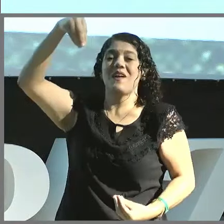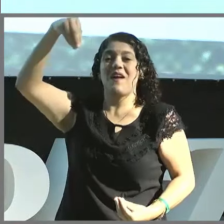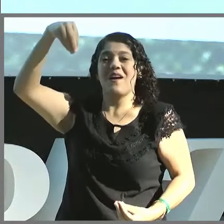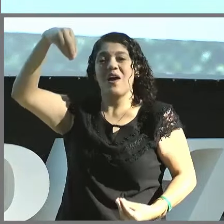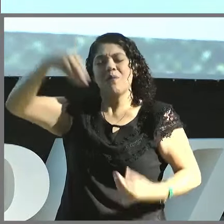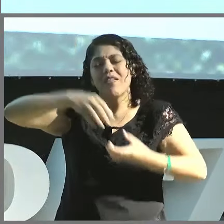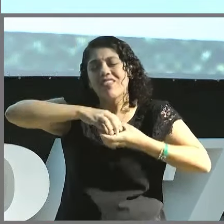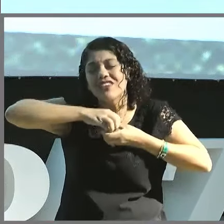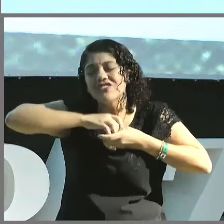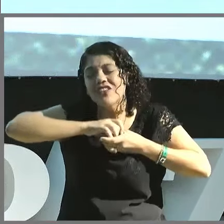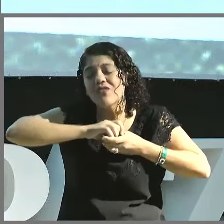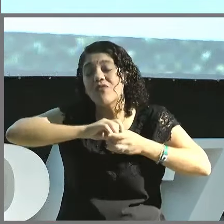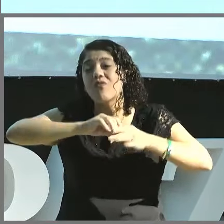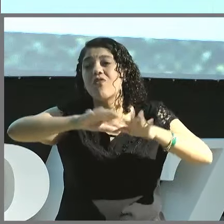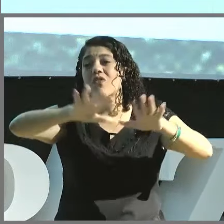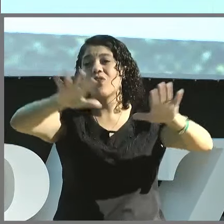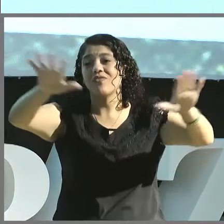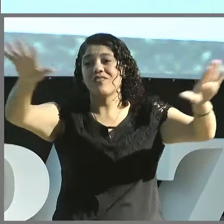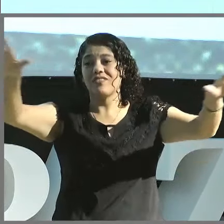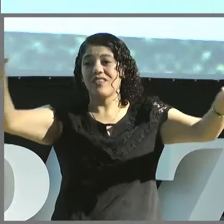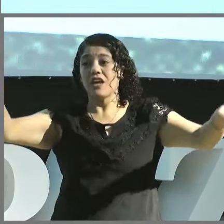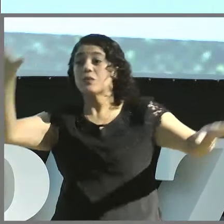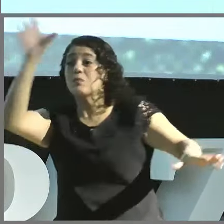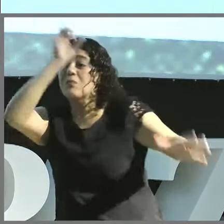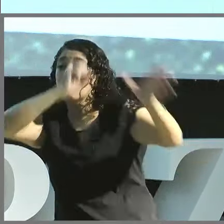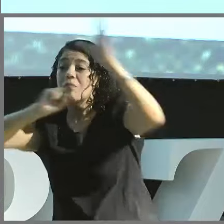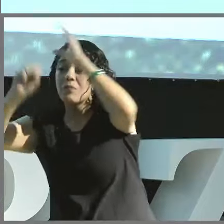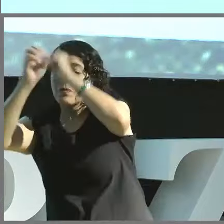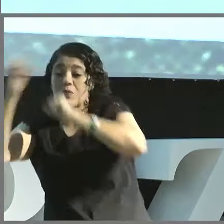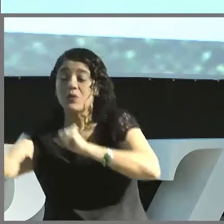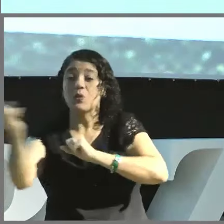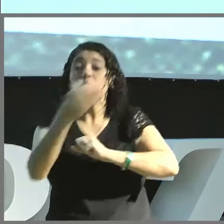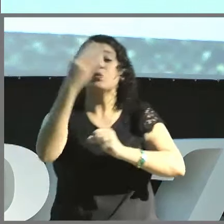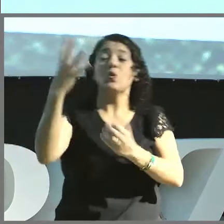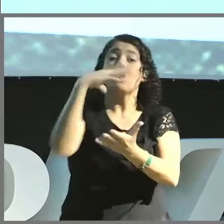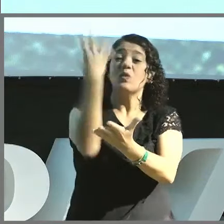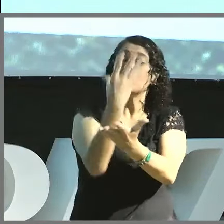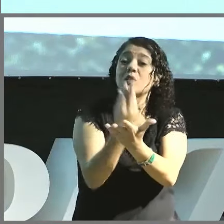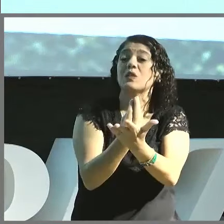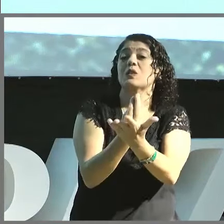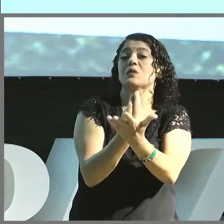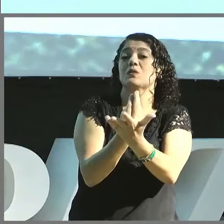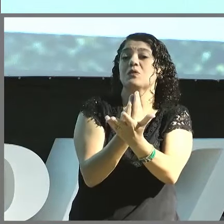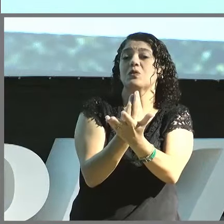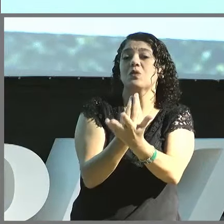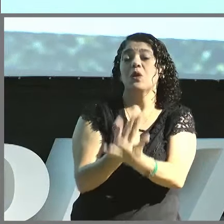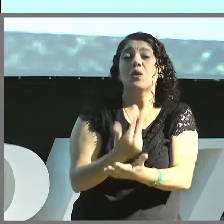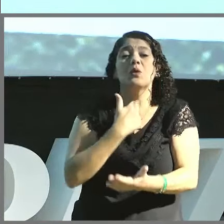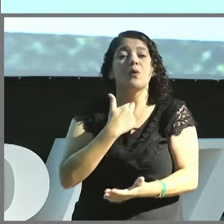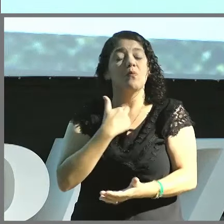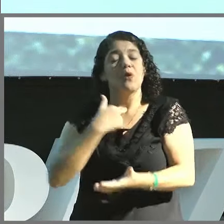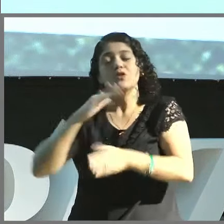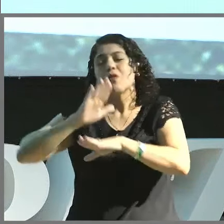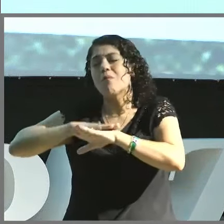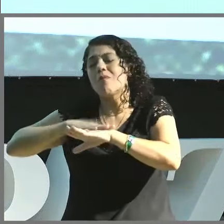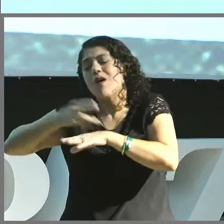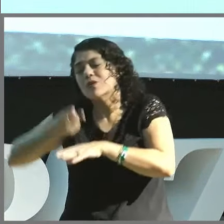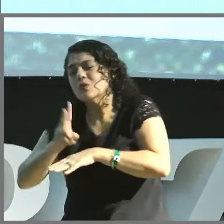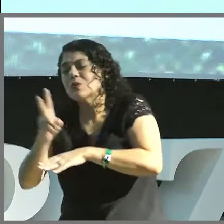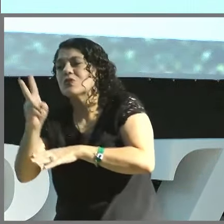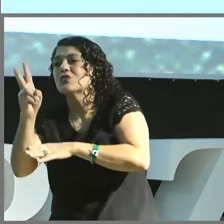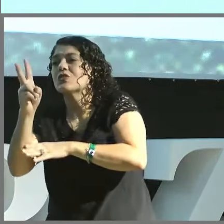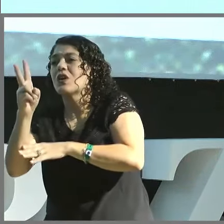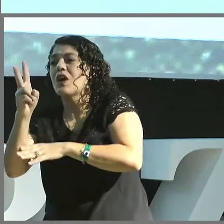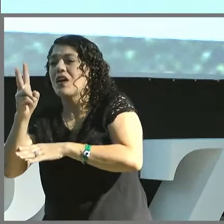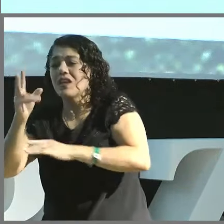de asas douradas, a plainar esplêndida na tepidez do vento, ouve o